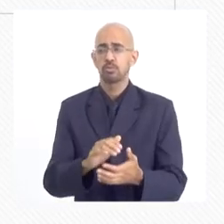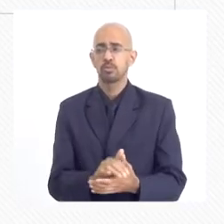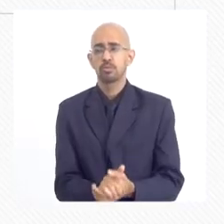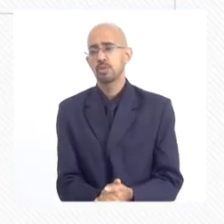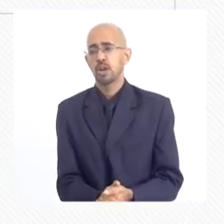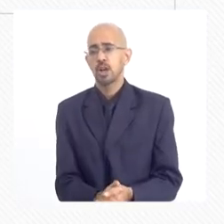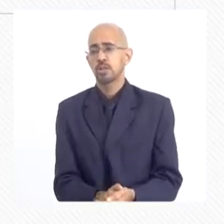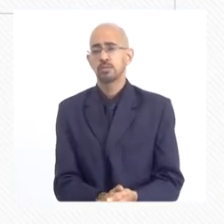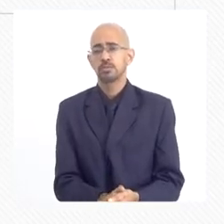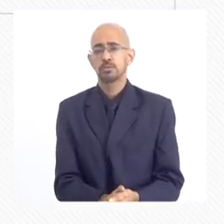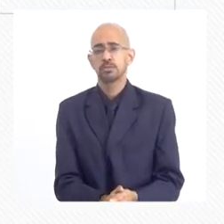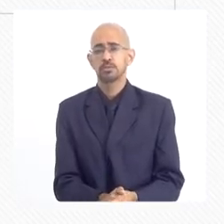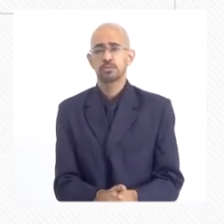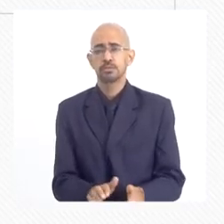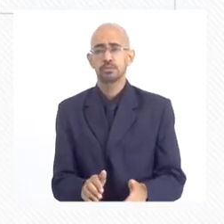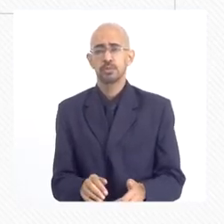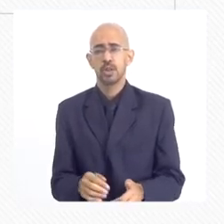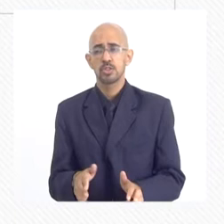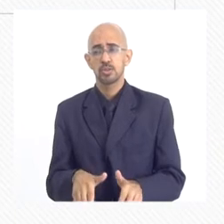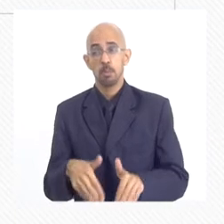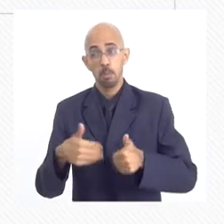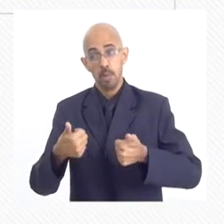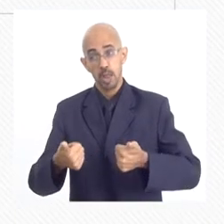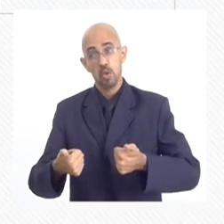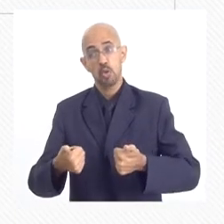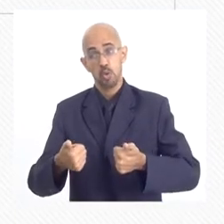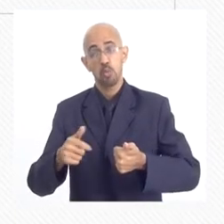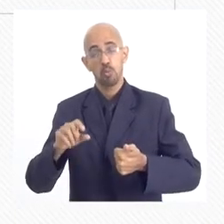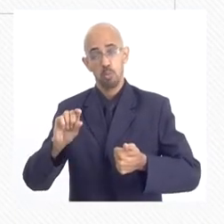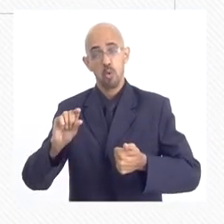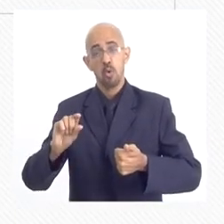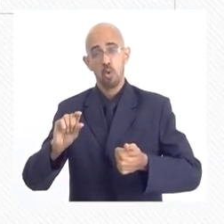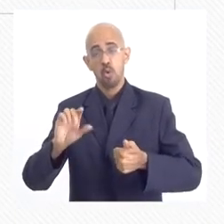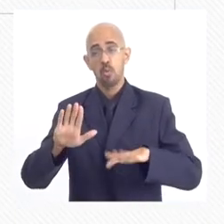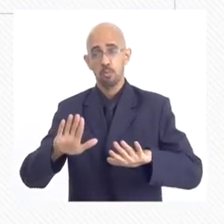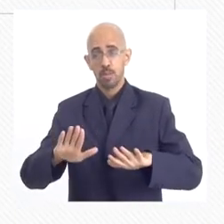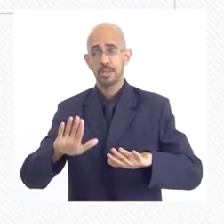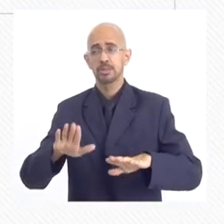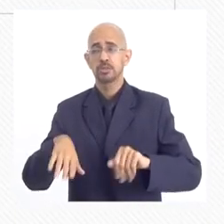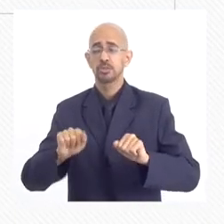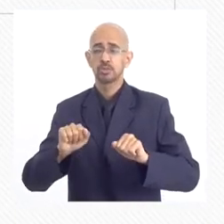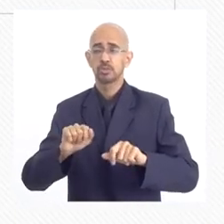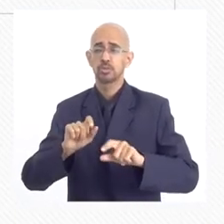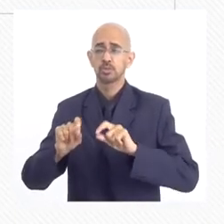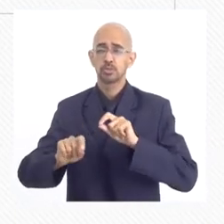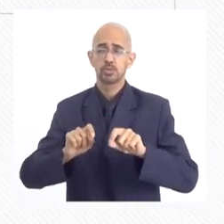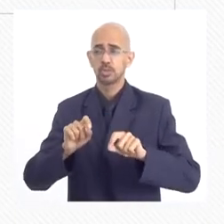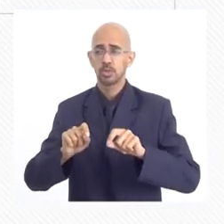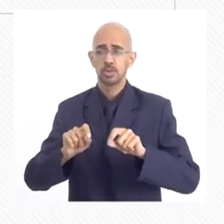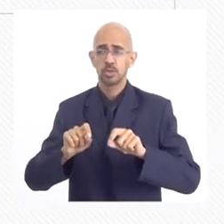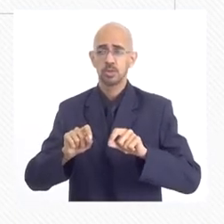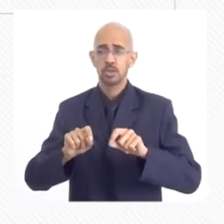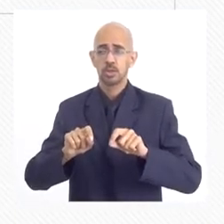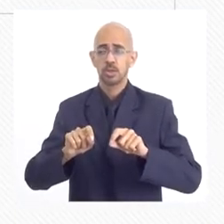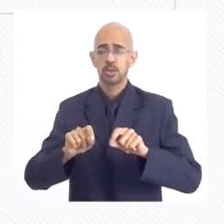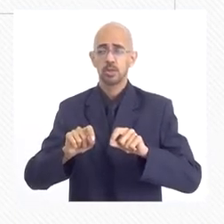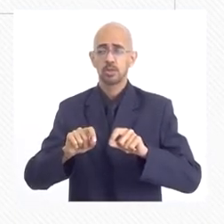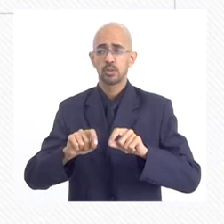A gente dá uma melhorada, né? Mas ainda assim, o